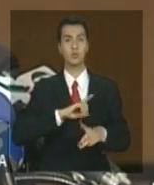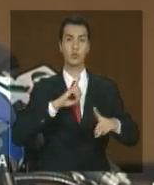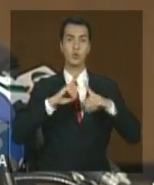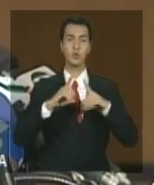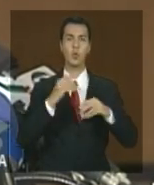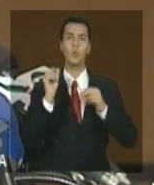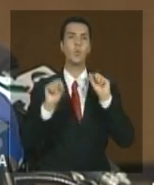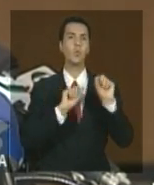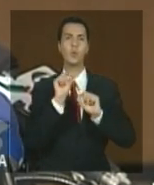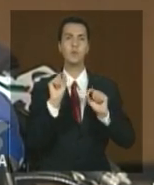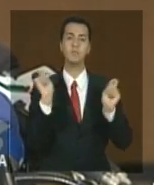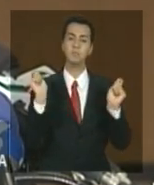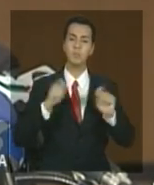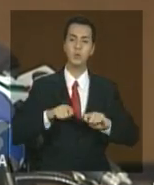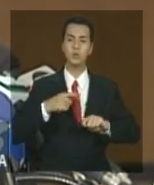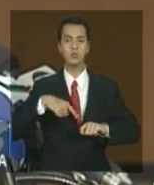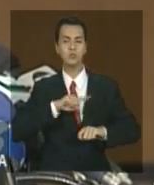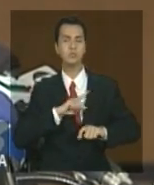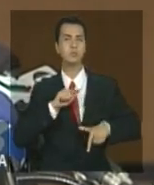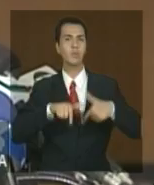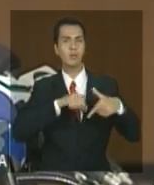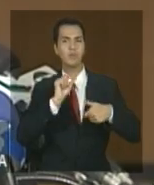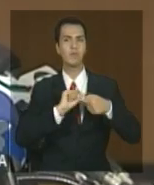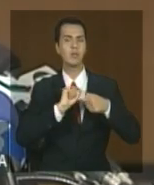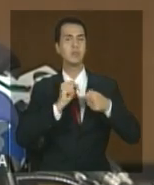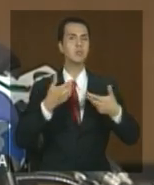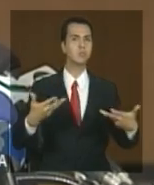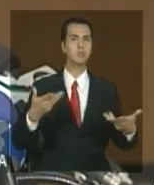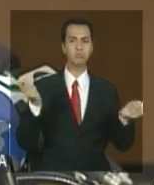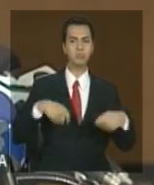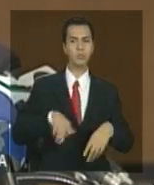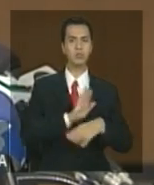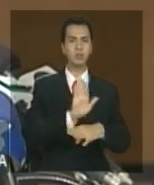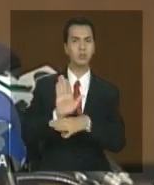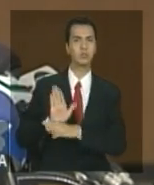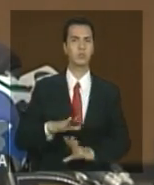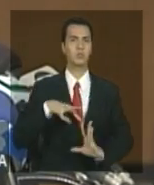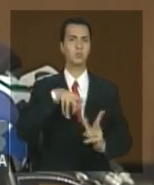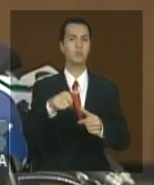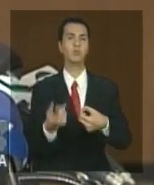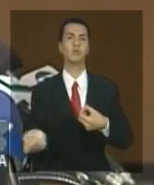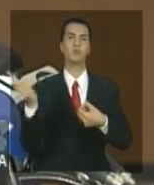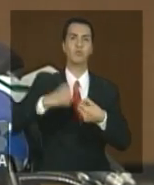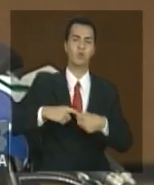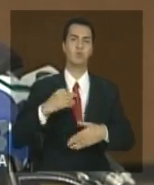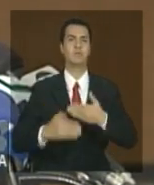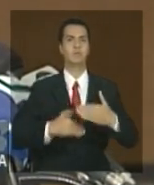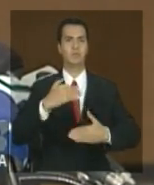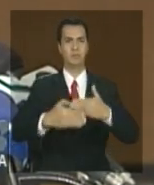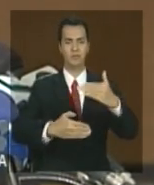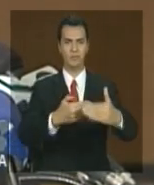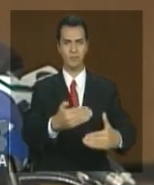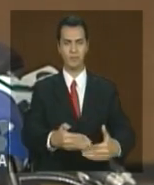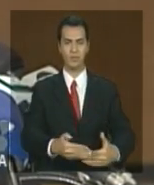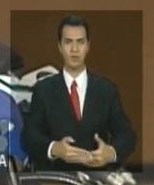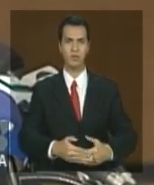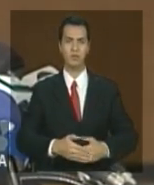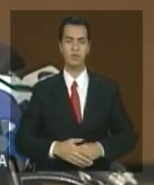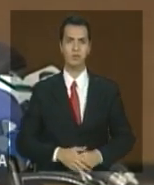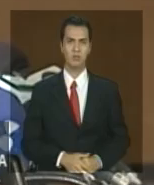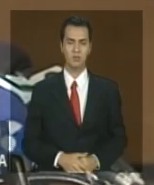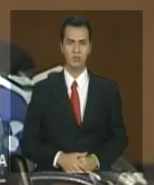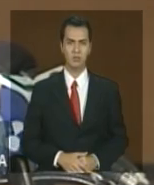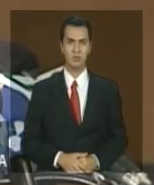levar o mundo a uma outra conjuntura em que é garantido que o crescimento começa a